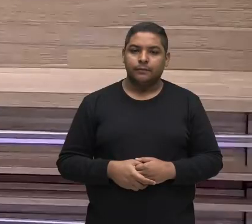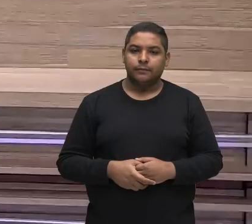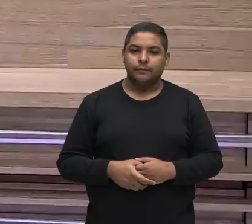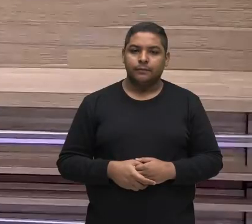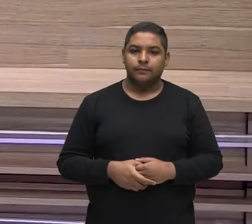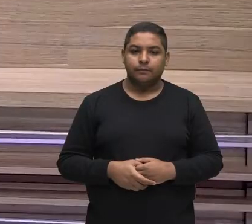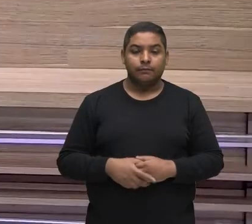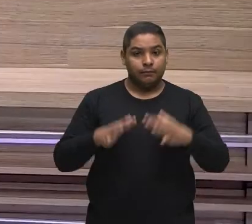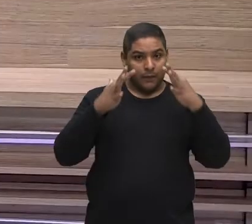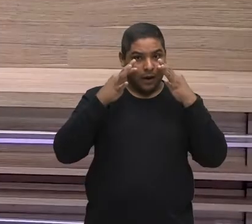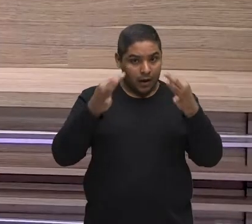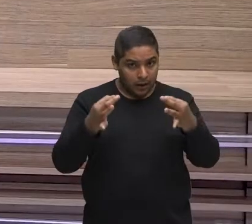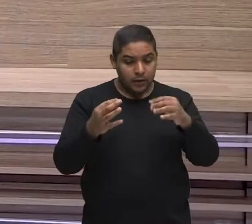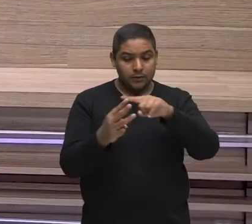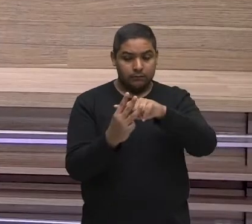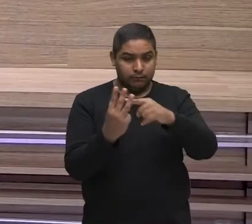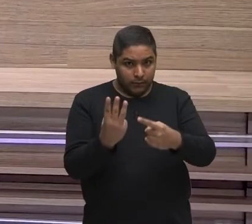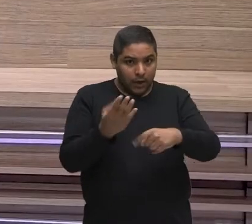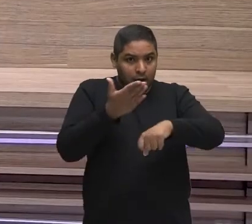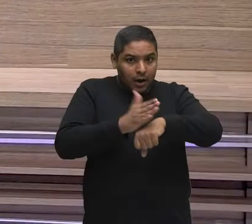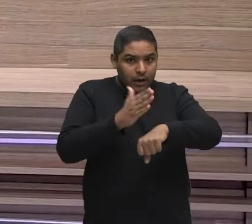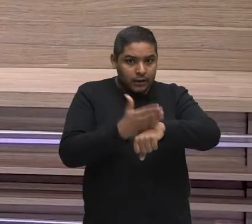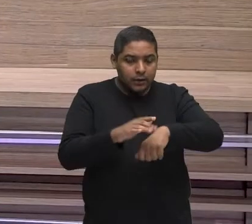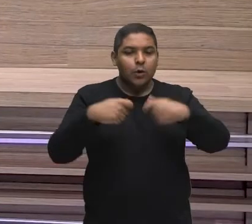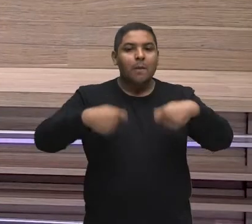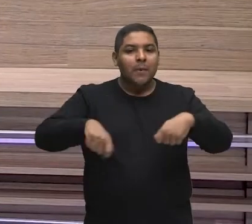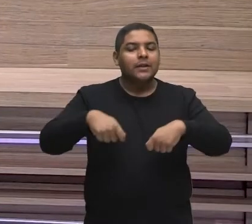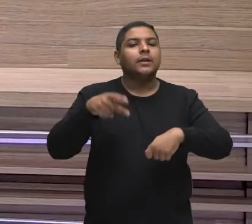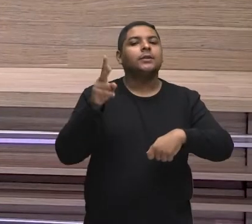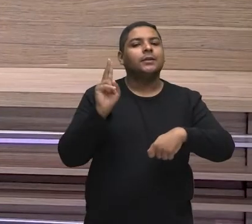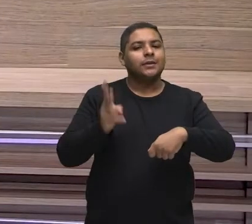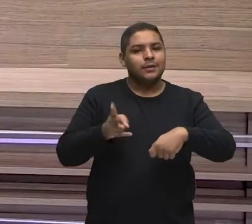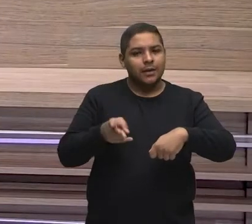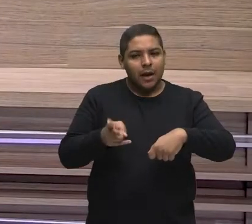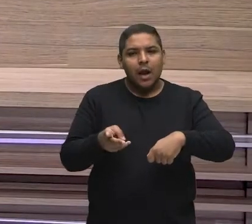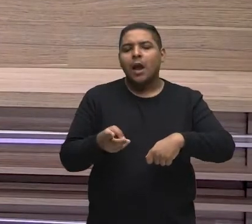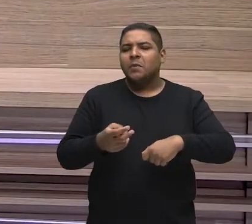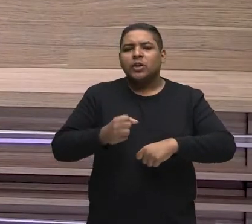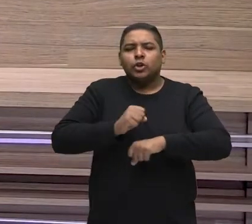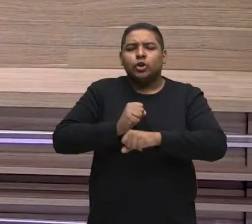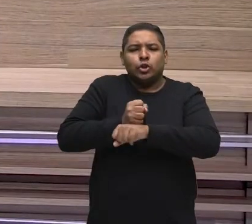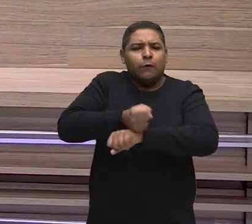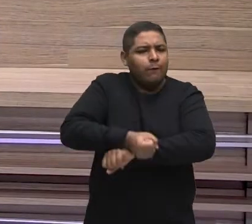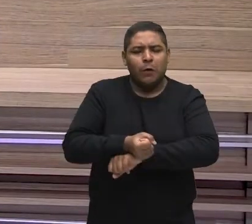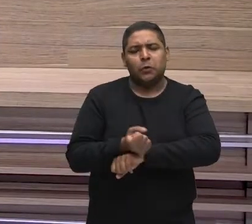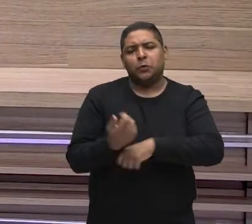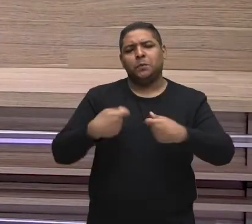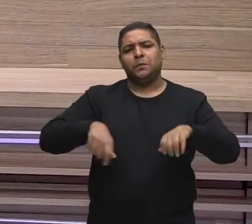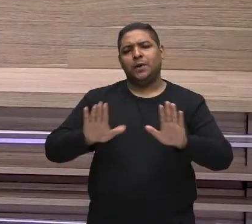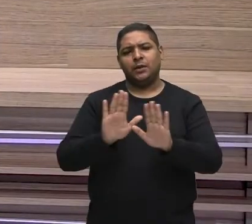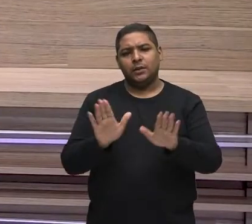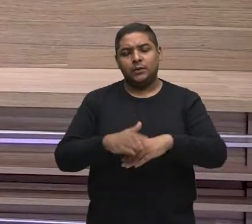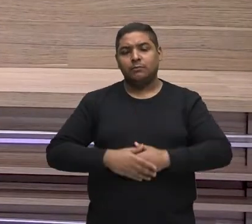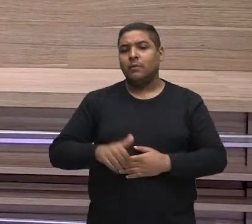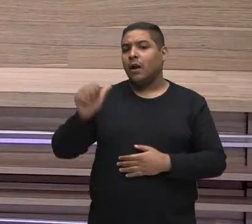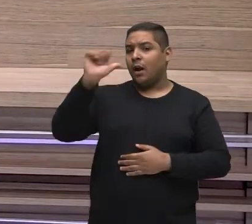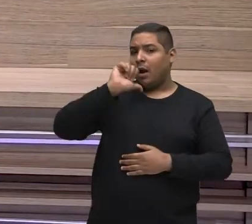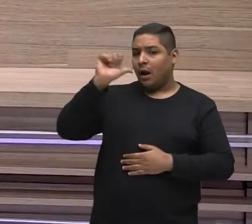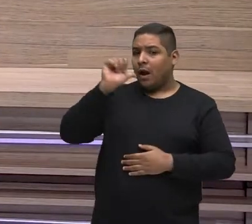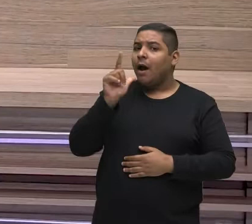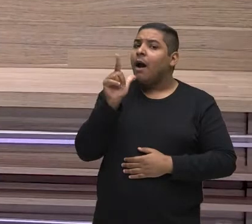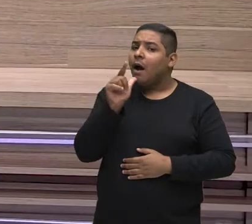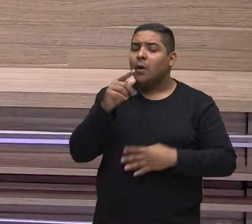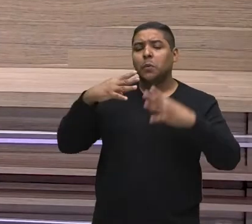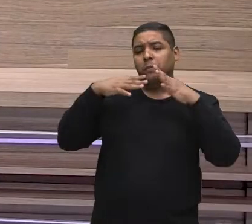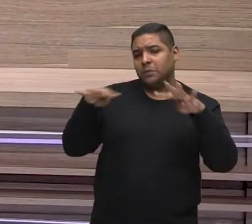E fique atento, esses 3 exercícios devem ser feitos sem tensão e sem esforço. Lembre-se, hidrate sua voz